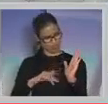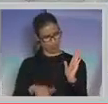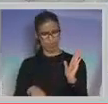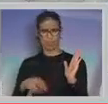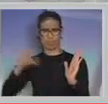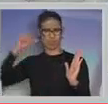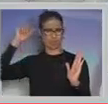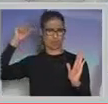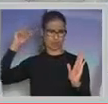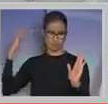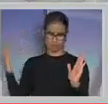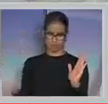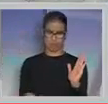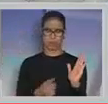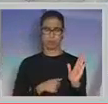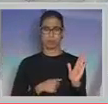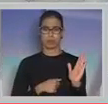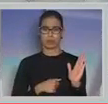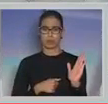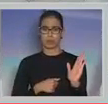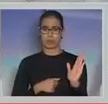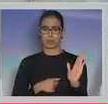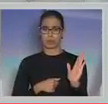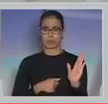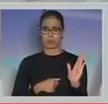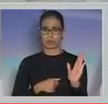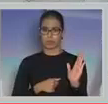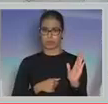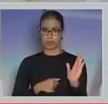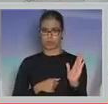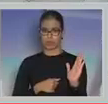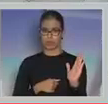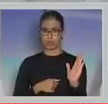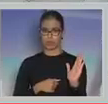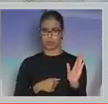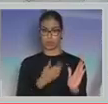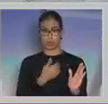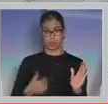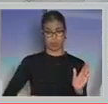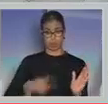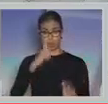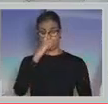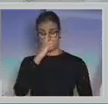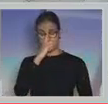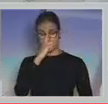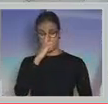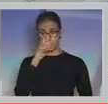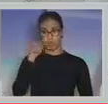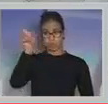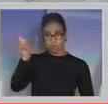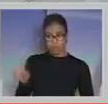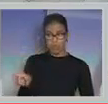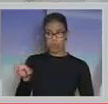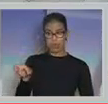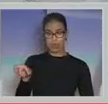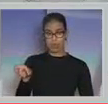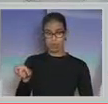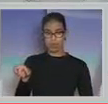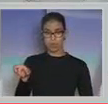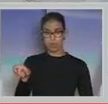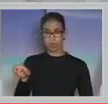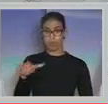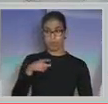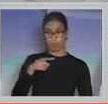anacronismo da nossa Constituição porque o governador Alckmin está sendo investigado mas ser investigado agora